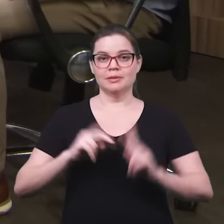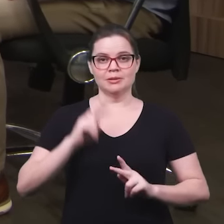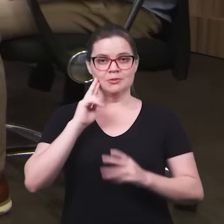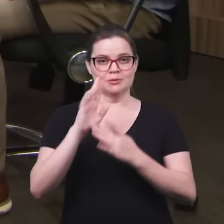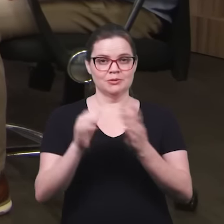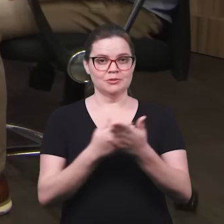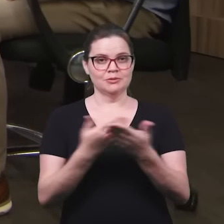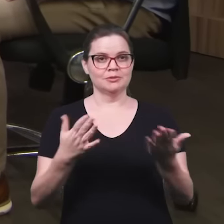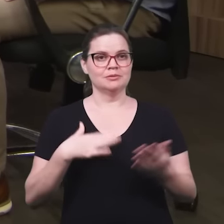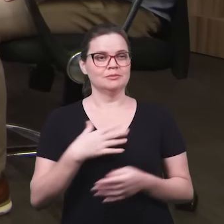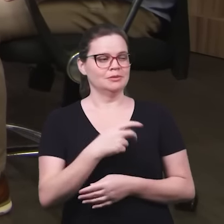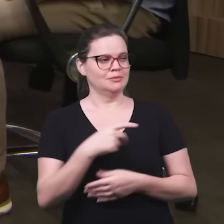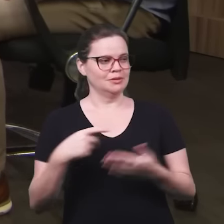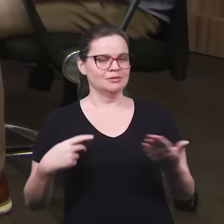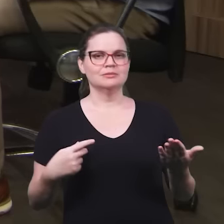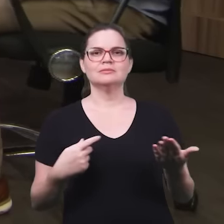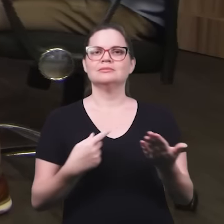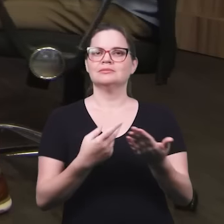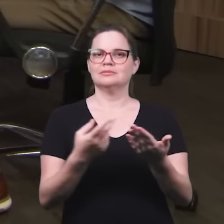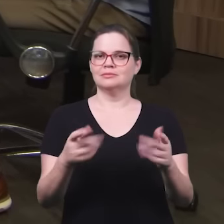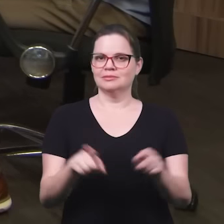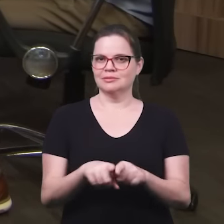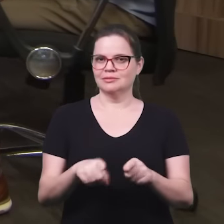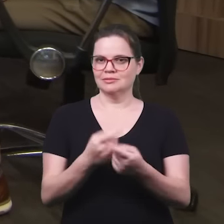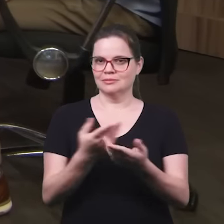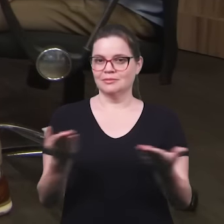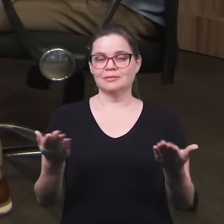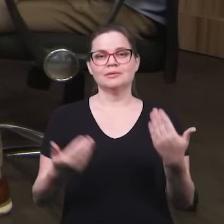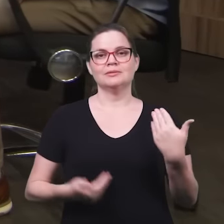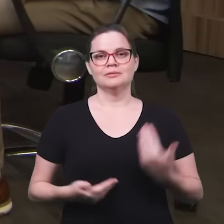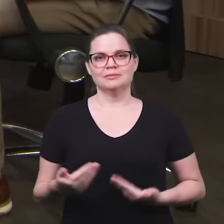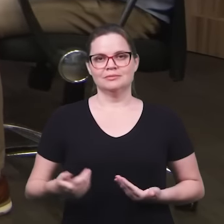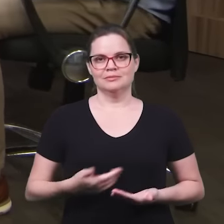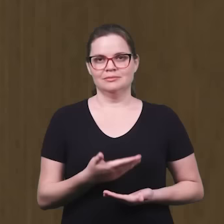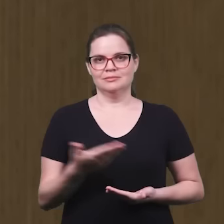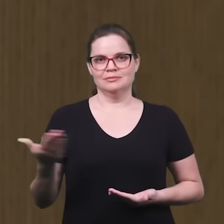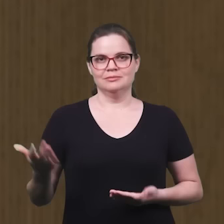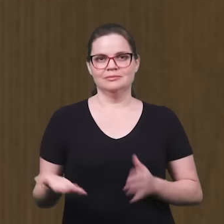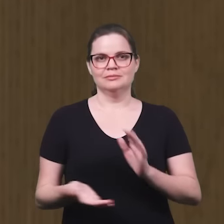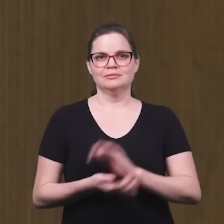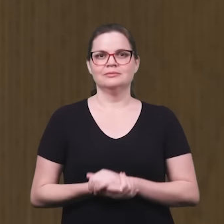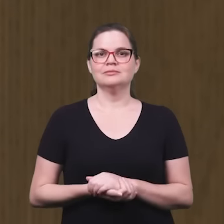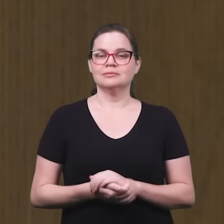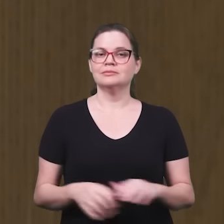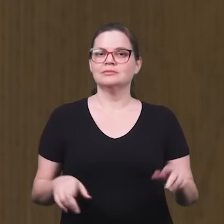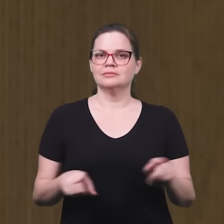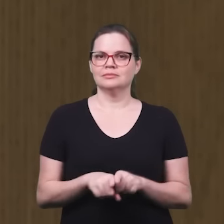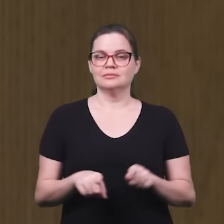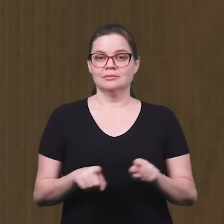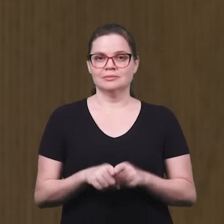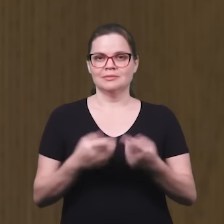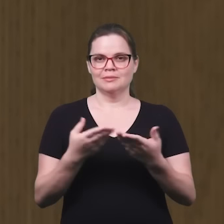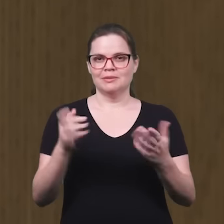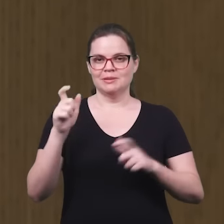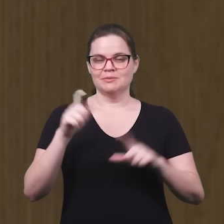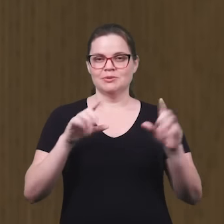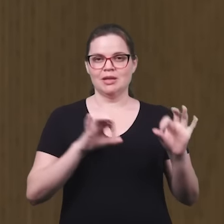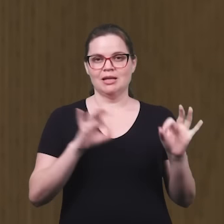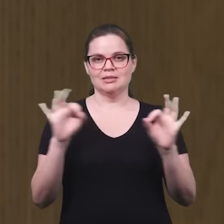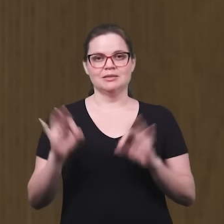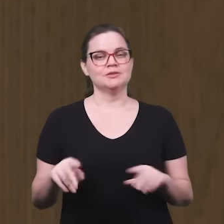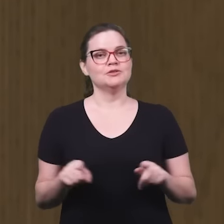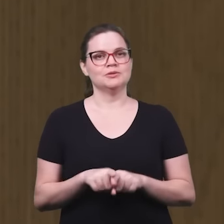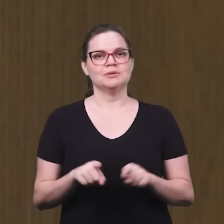Paz do Senhor, meu xará, Daniel Carrareto. Aos jovens que estão aqui no estúdio, a paz do Senhor. E aqueles que estão ligados também nas nossas plataformas